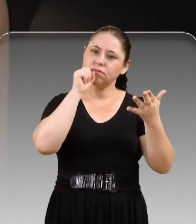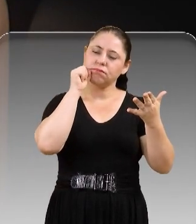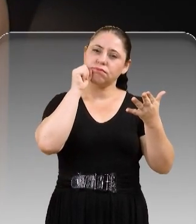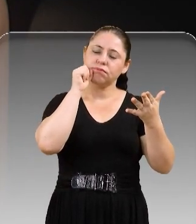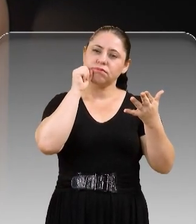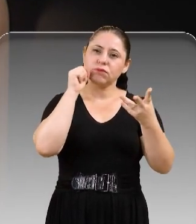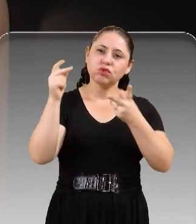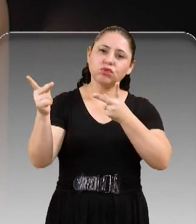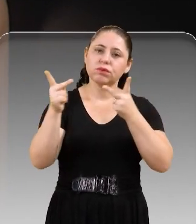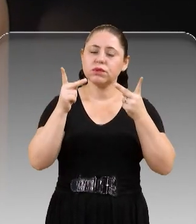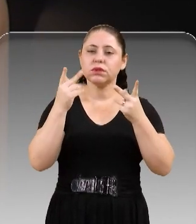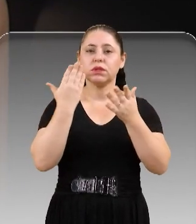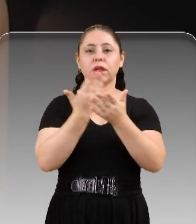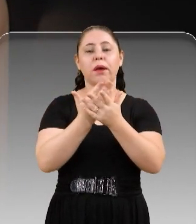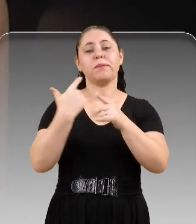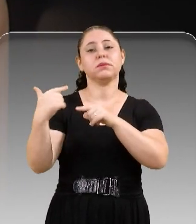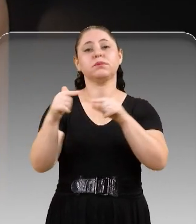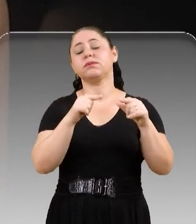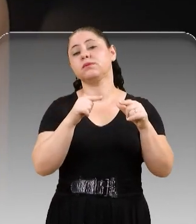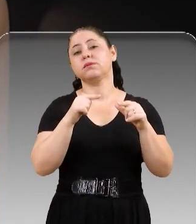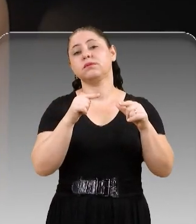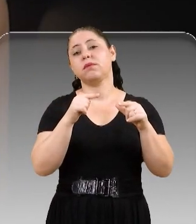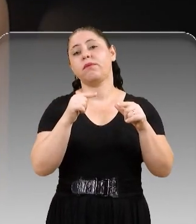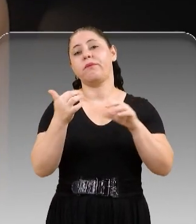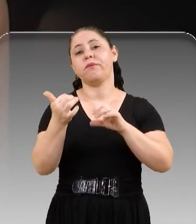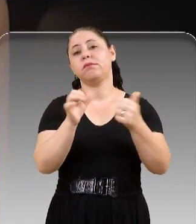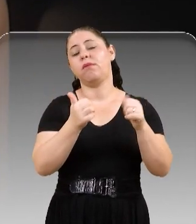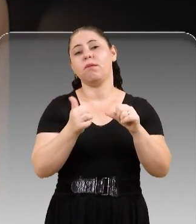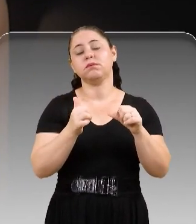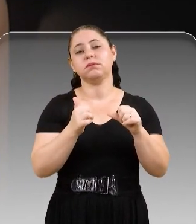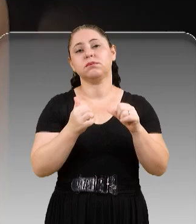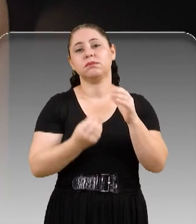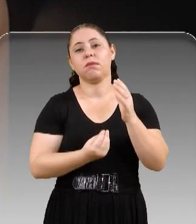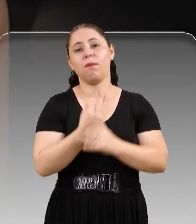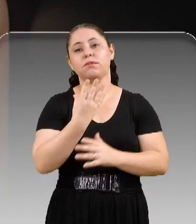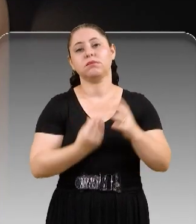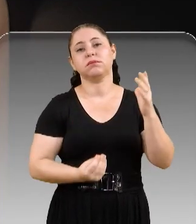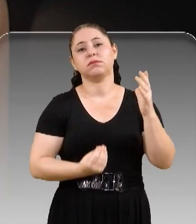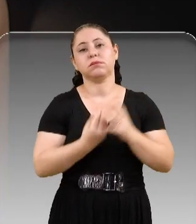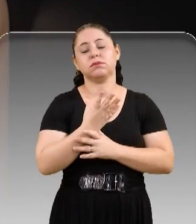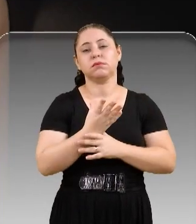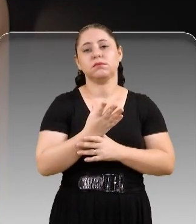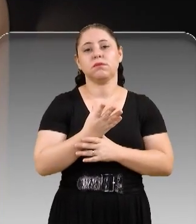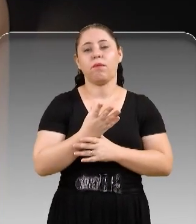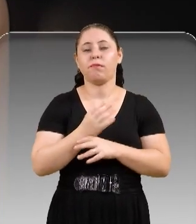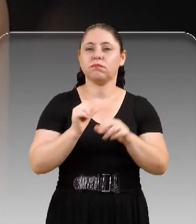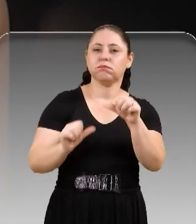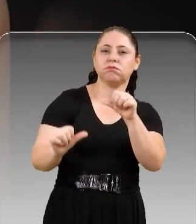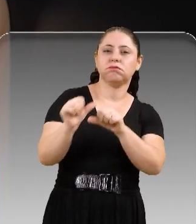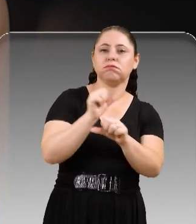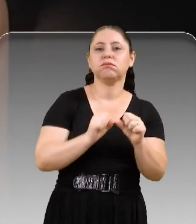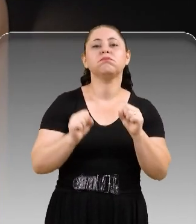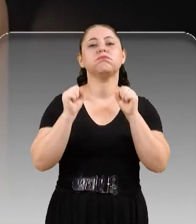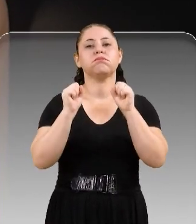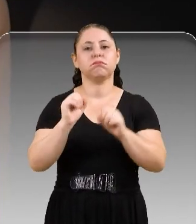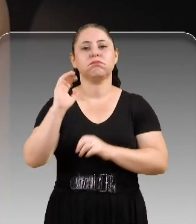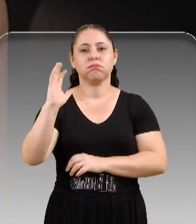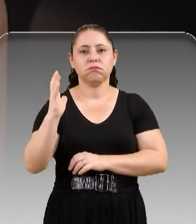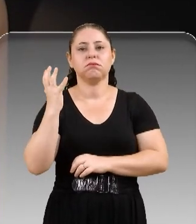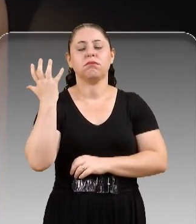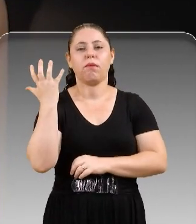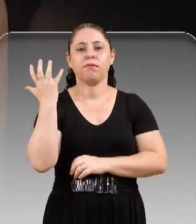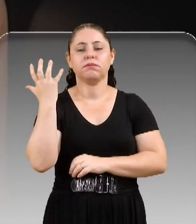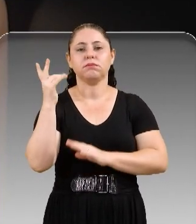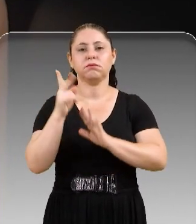fui convidado para atuar na elaboração das possíveis modificações que poderiam ocorrer em